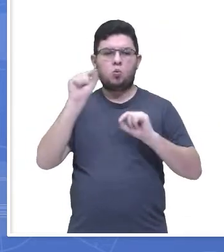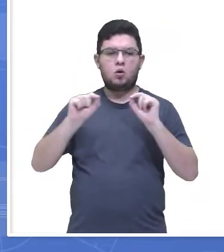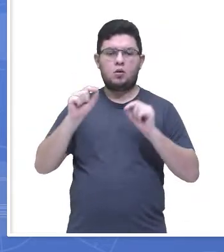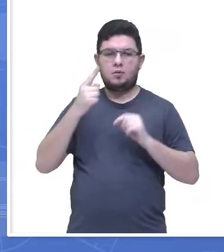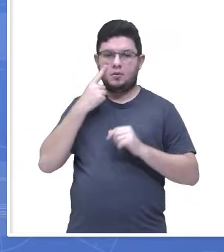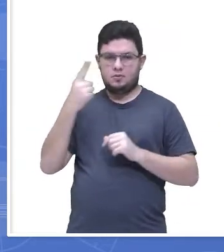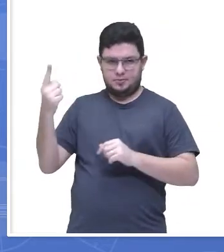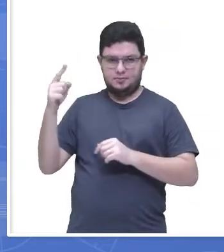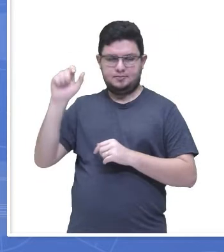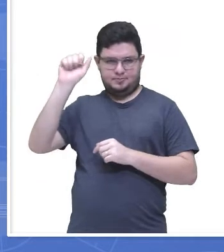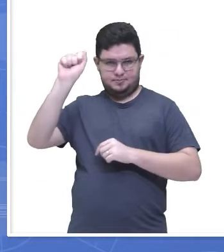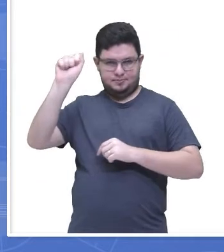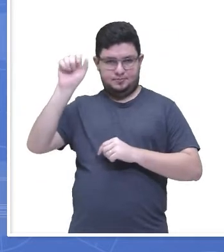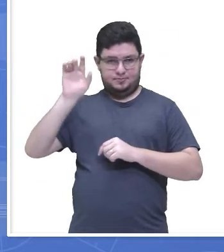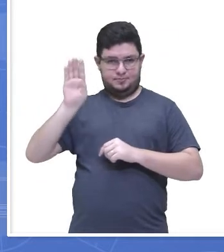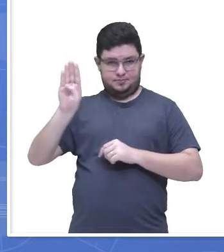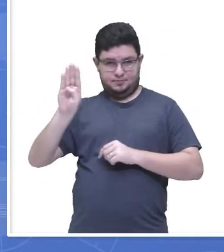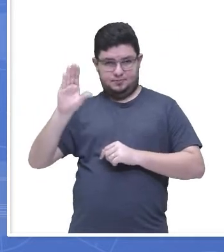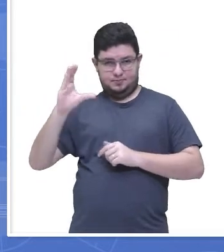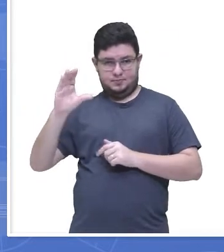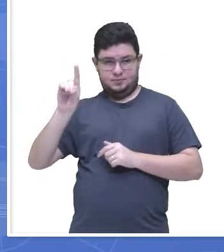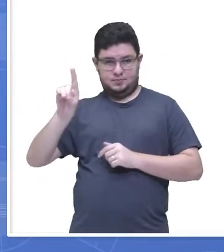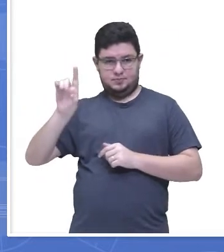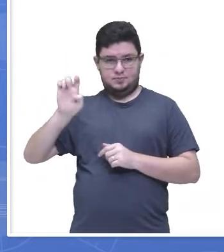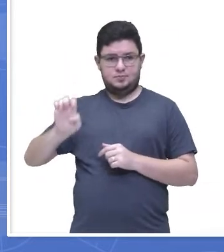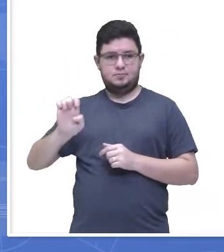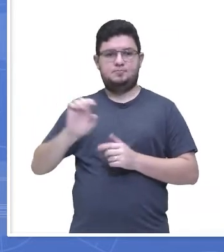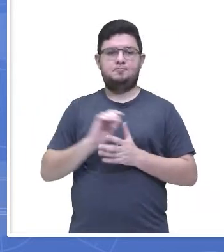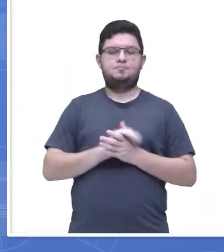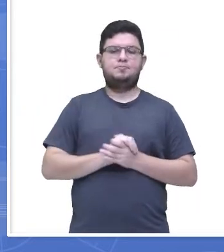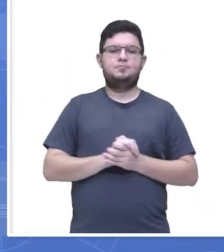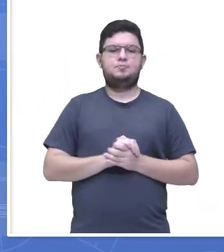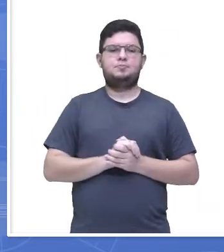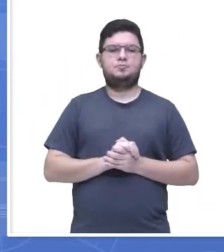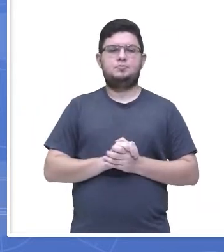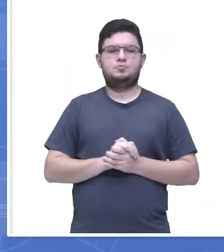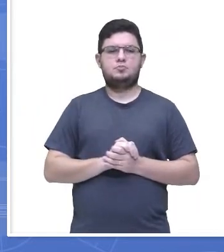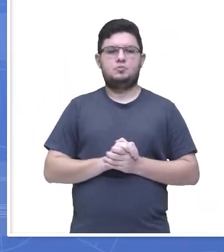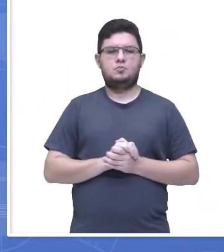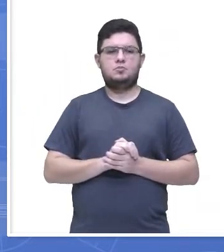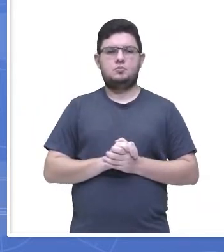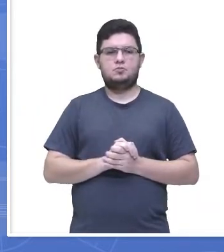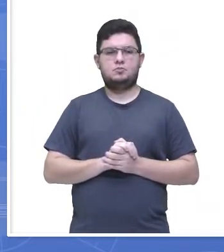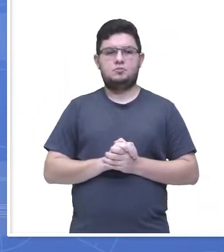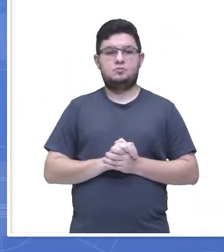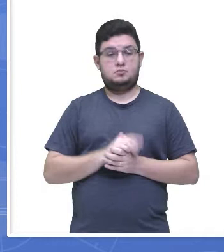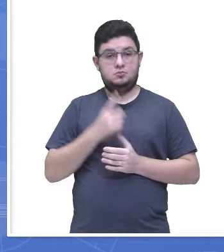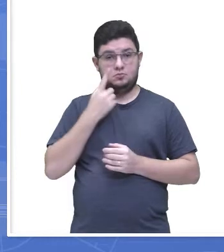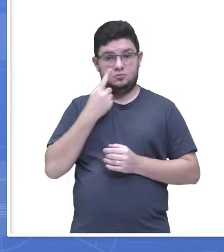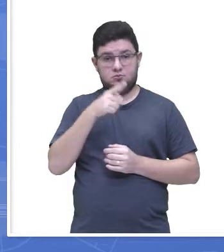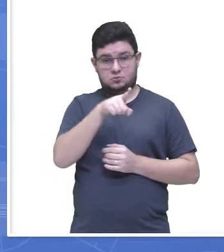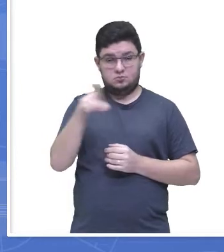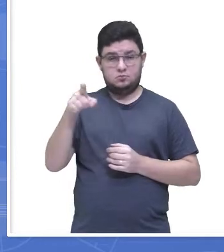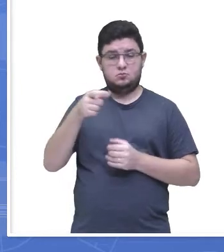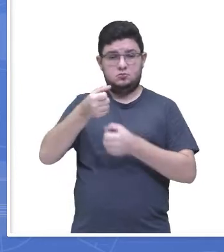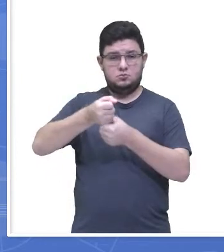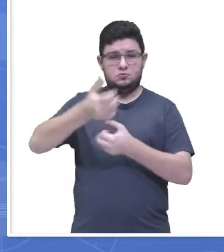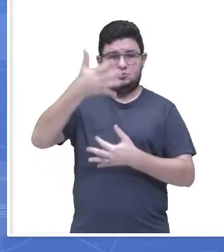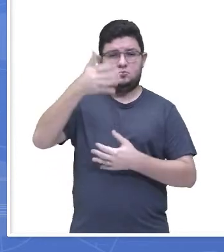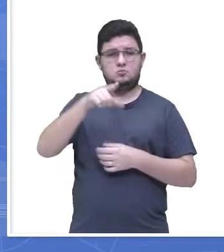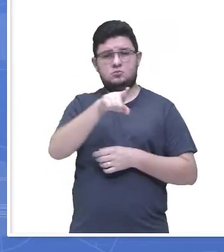nosso exercitando, tá bom? Da aula de Sociologia. Vamos então agora, nós estamos na aula 103, né?